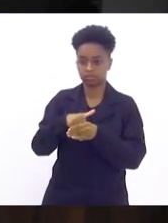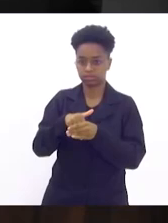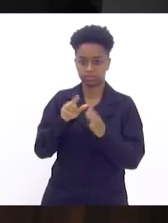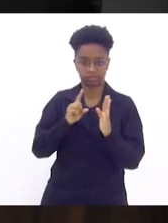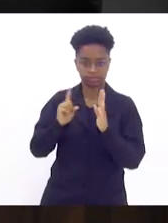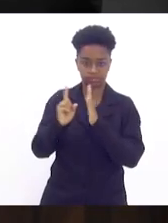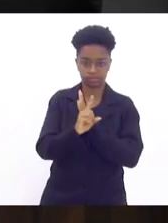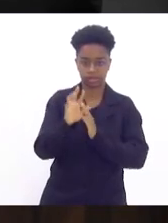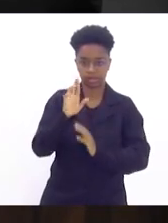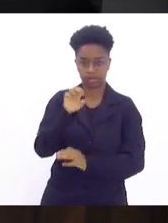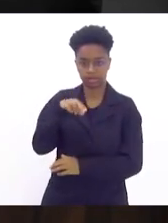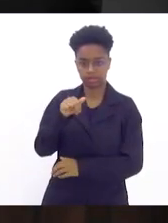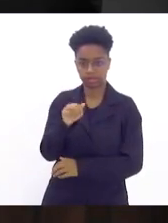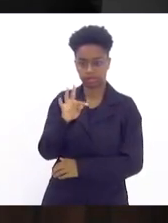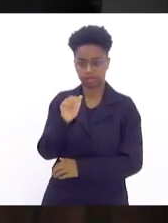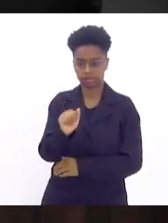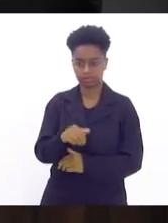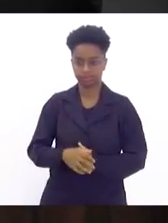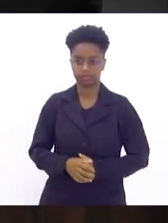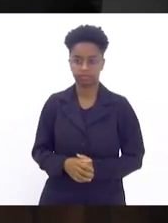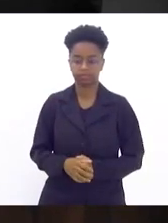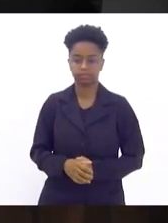ordem Deputado Renata Souza